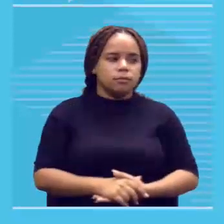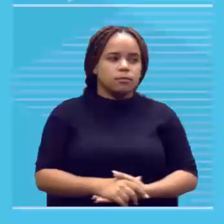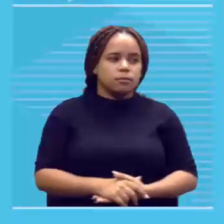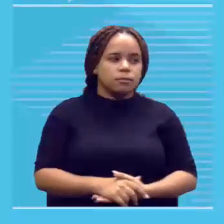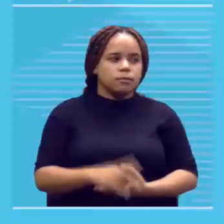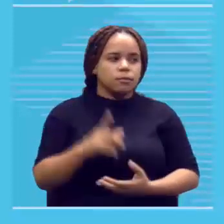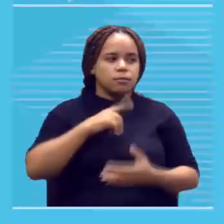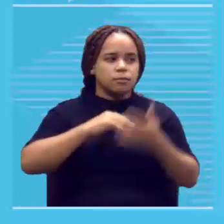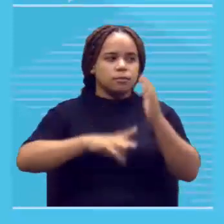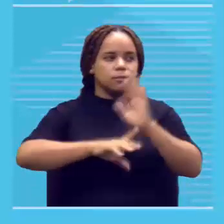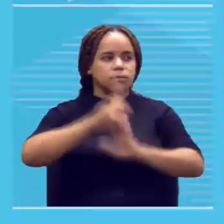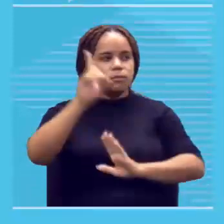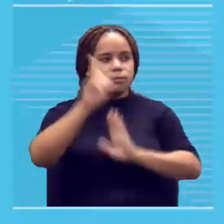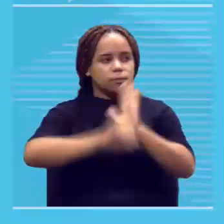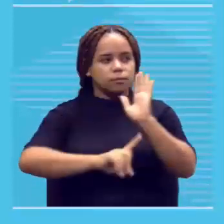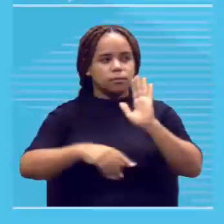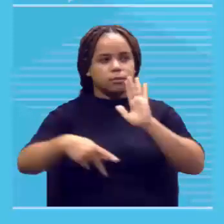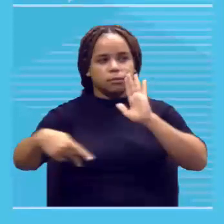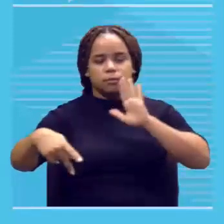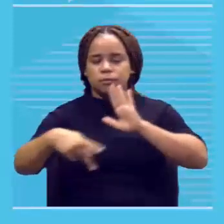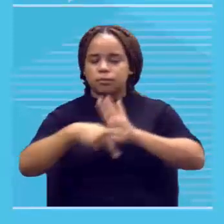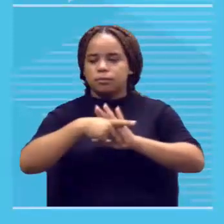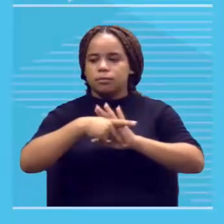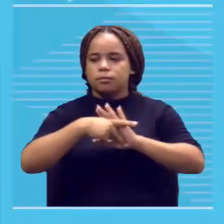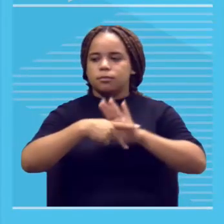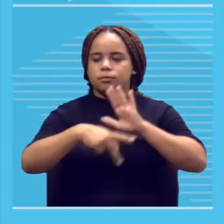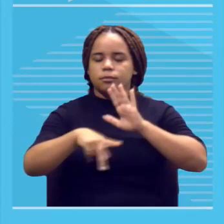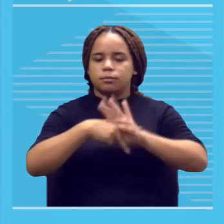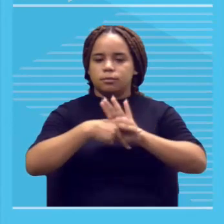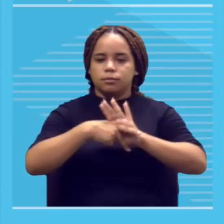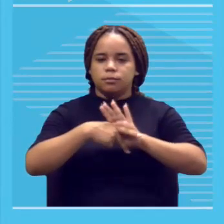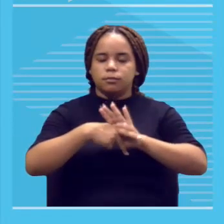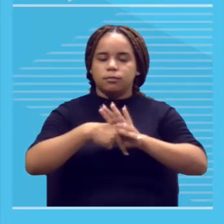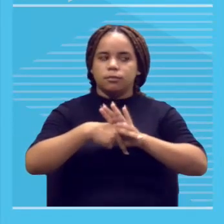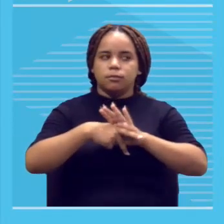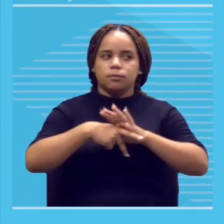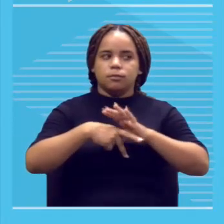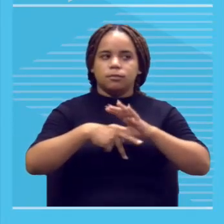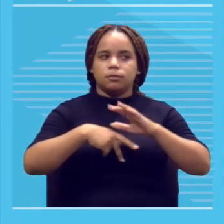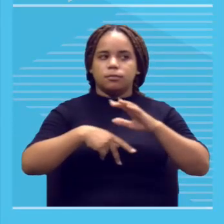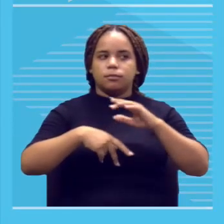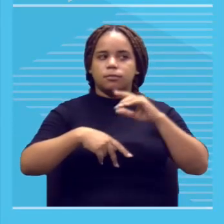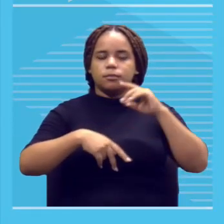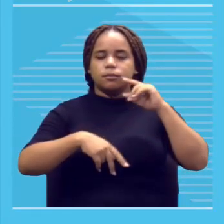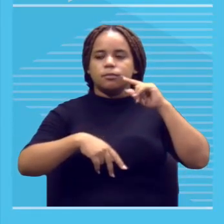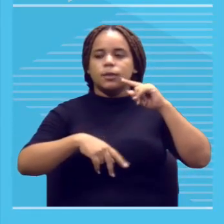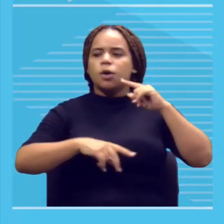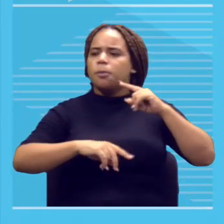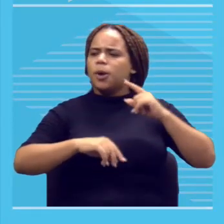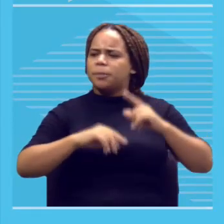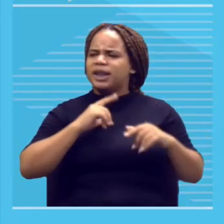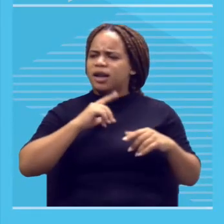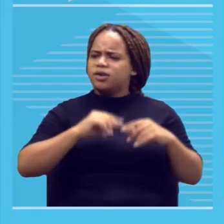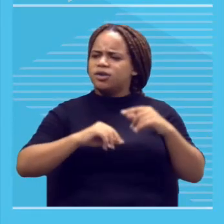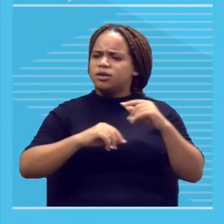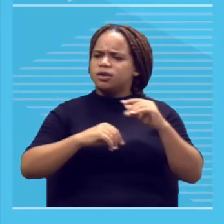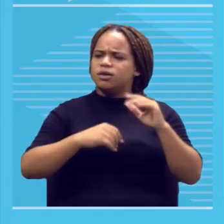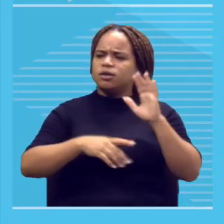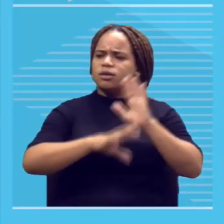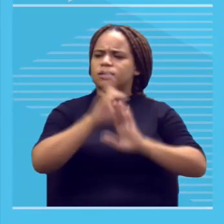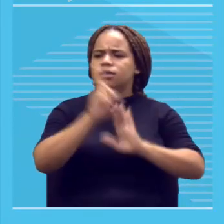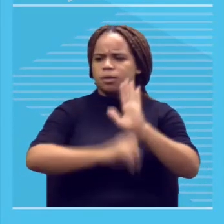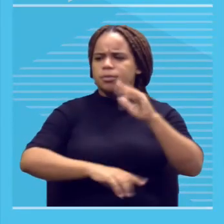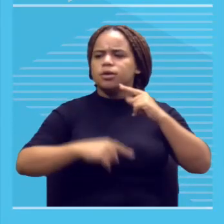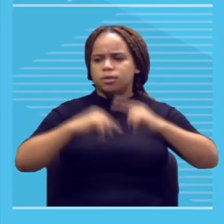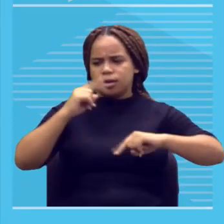direito de propriedade a pergunta é Qual o primeiro de todos